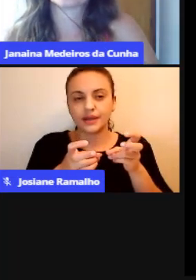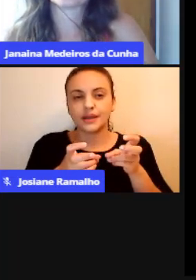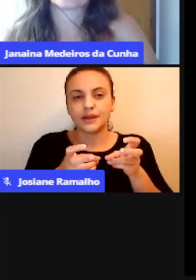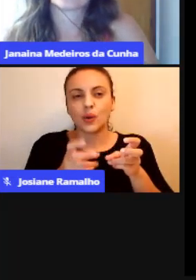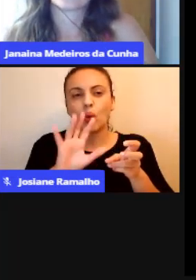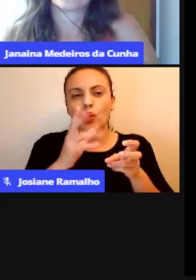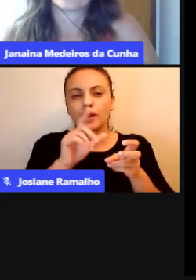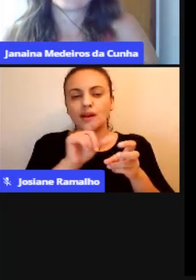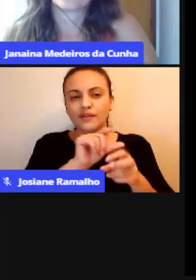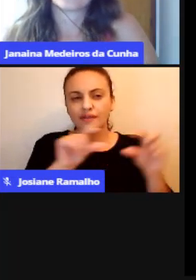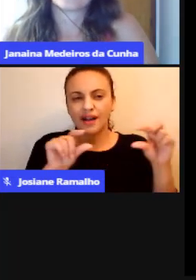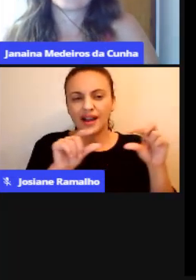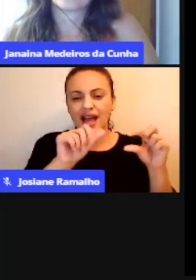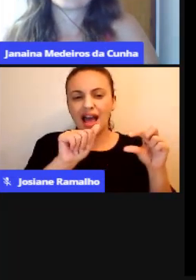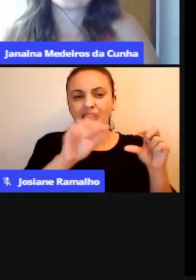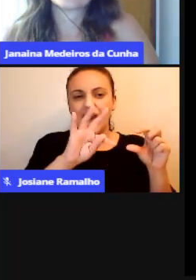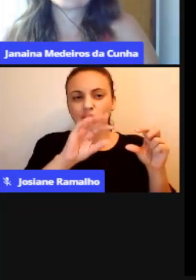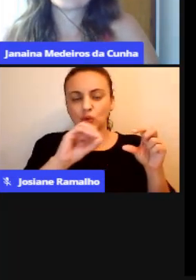acompanhamento,